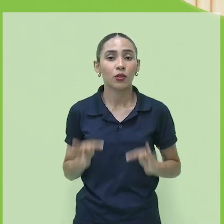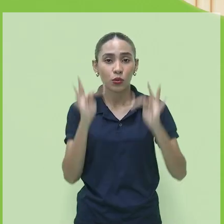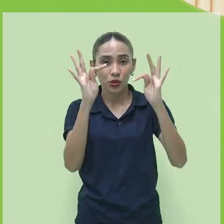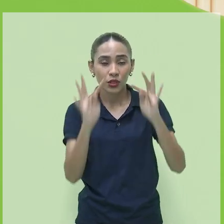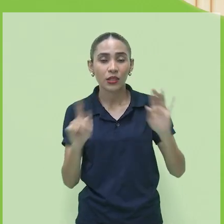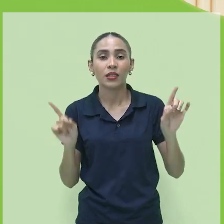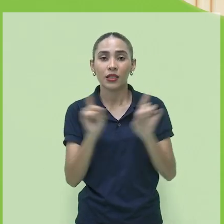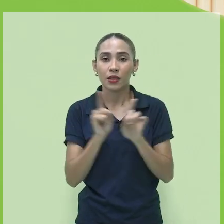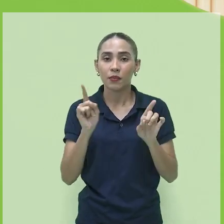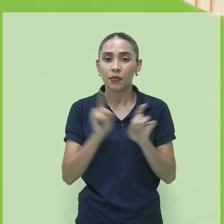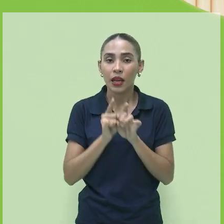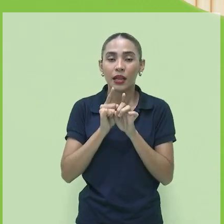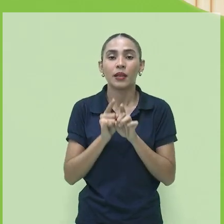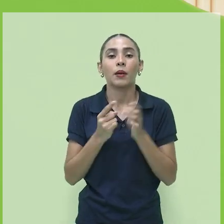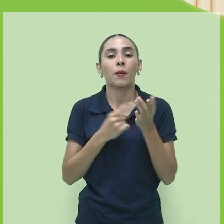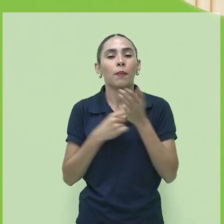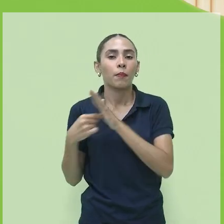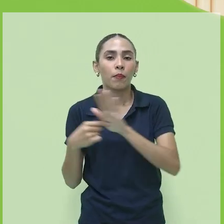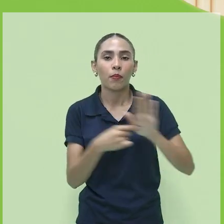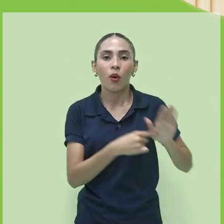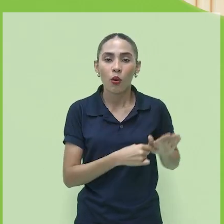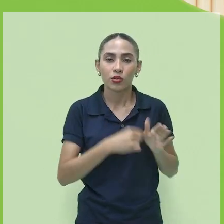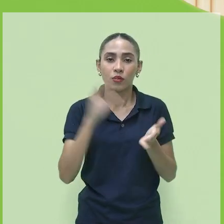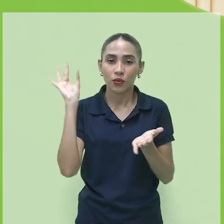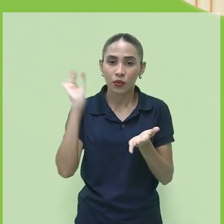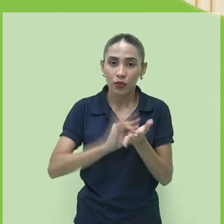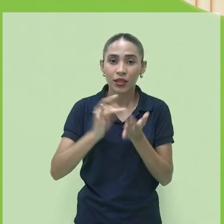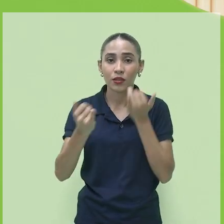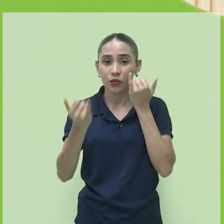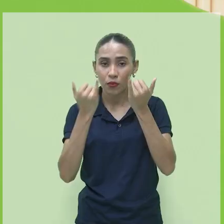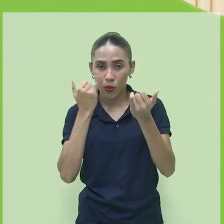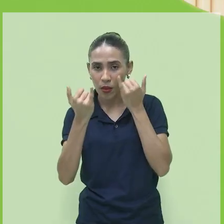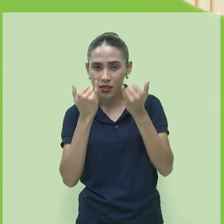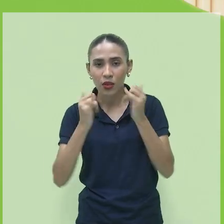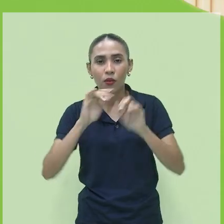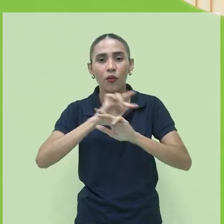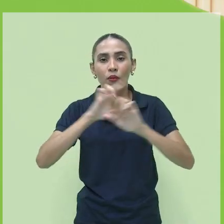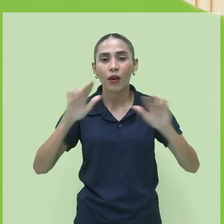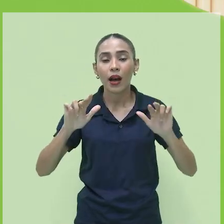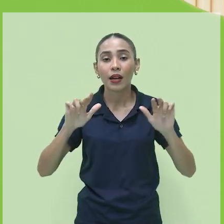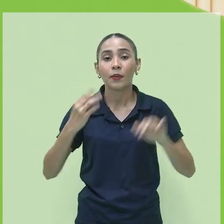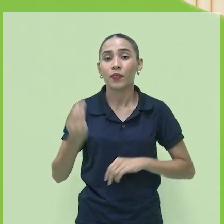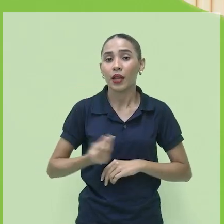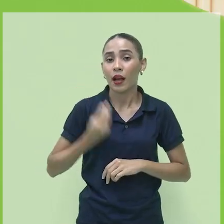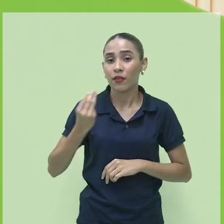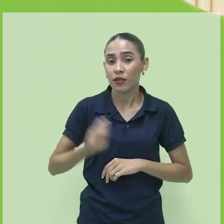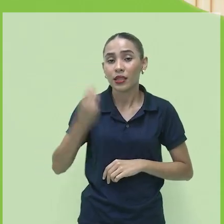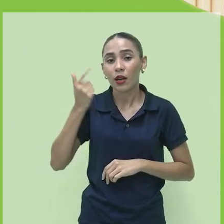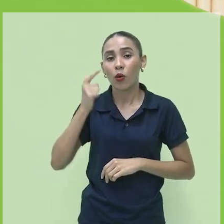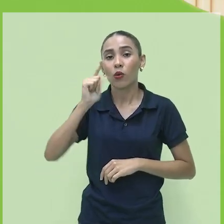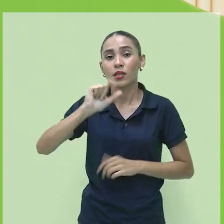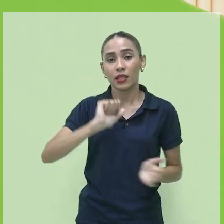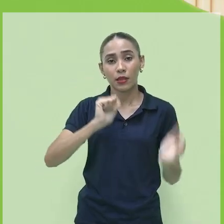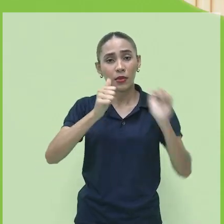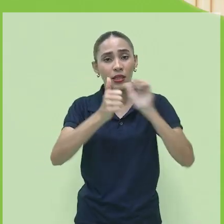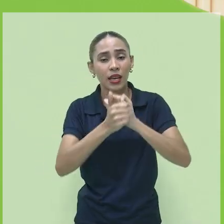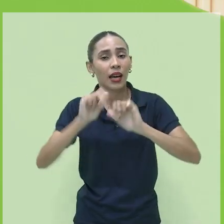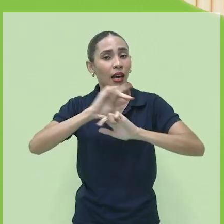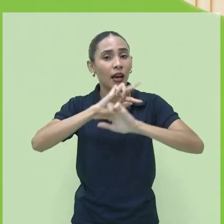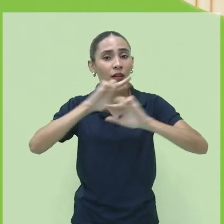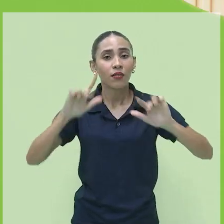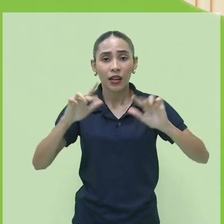e as descobertas que vêm aí nos mostrando bastante informações nas últimas décadas. A vida se adapta a